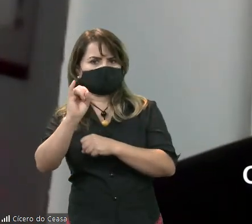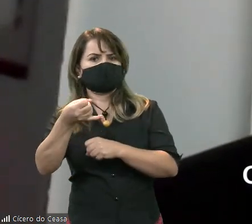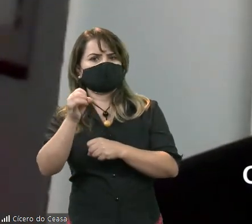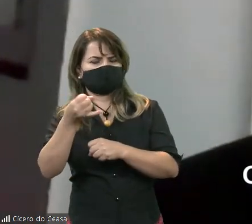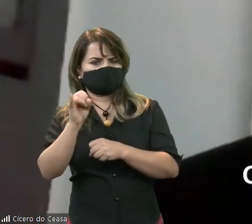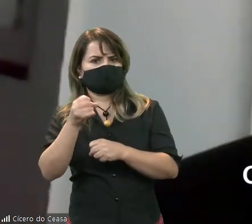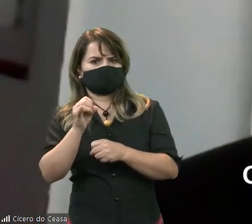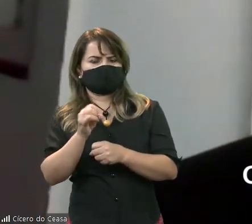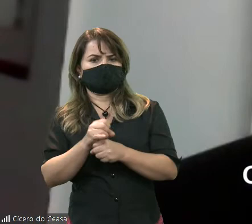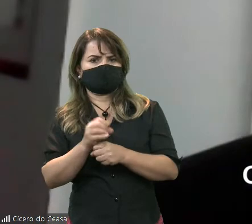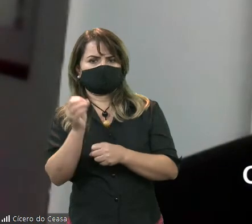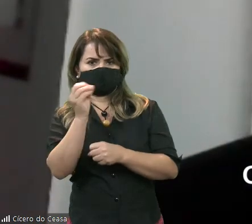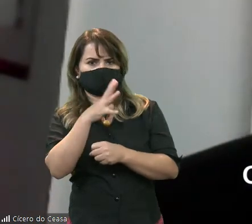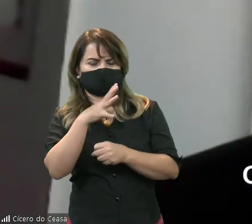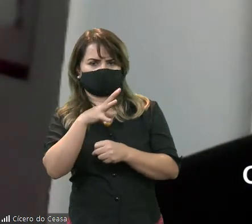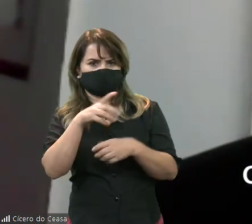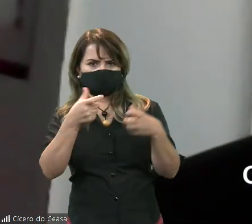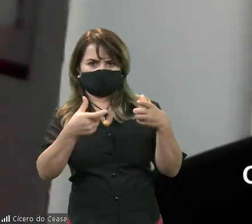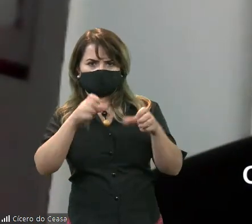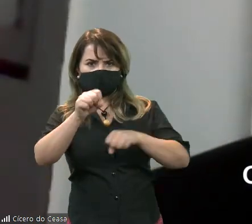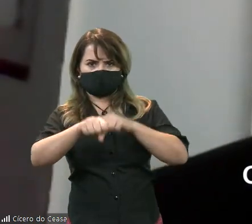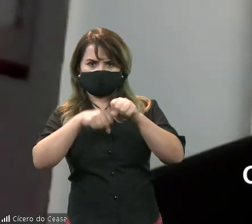realização, mas eu quero aqui